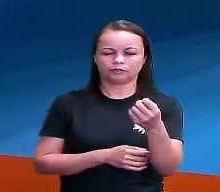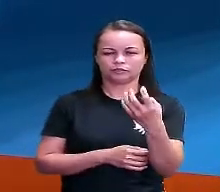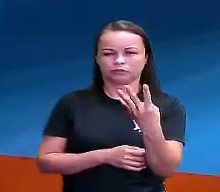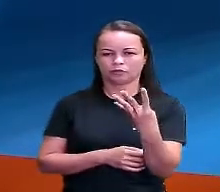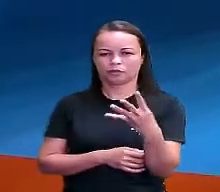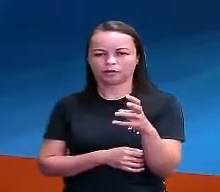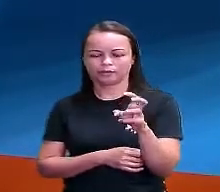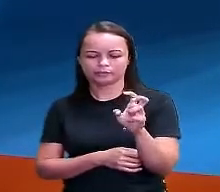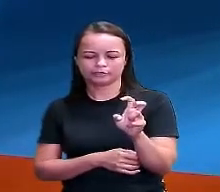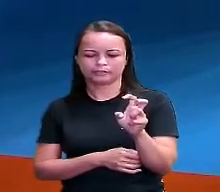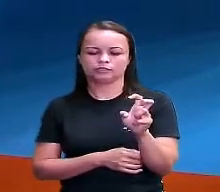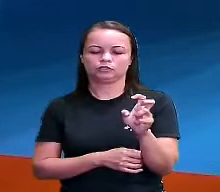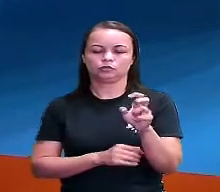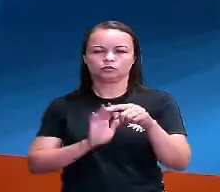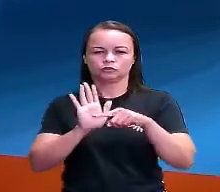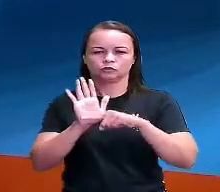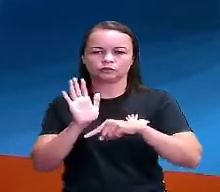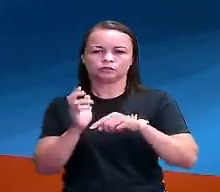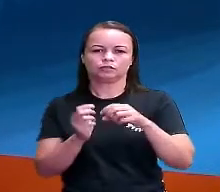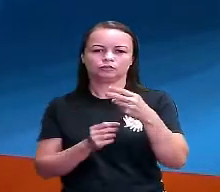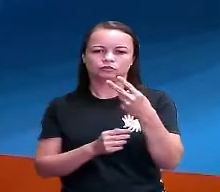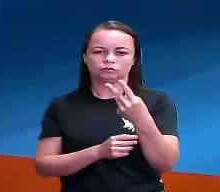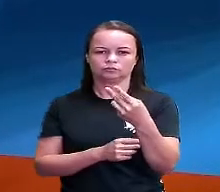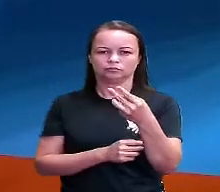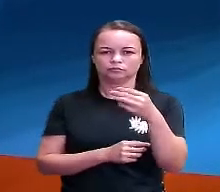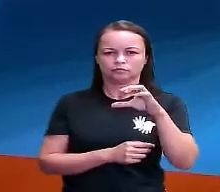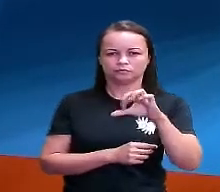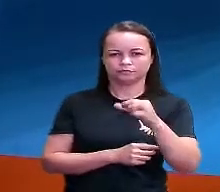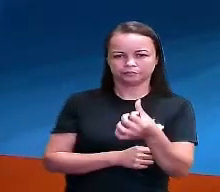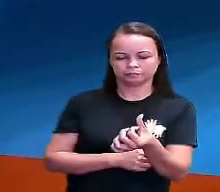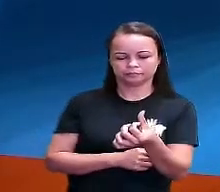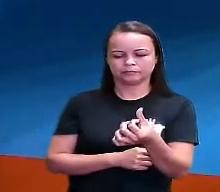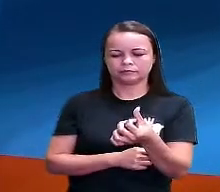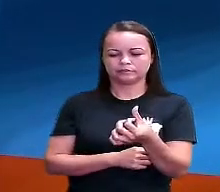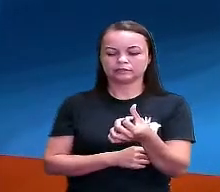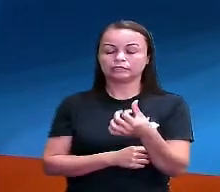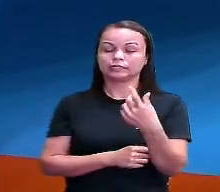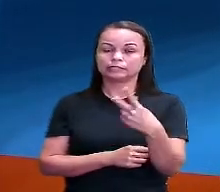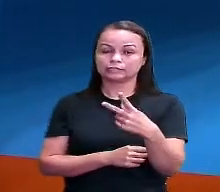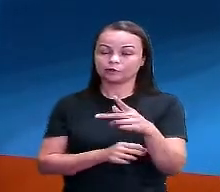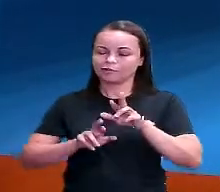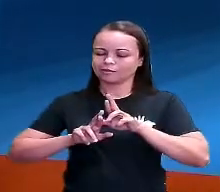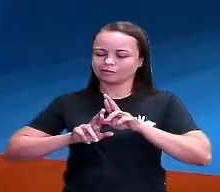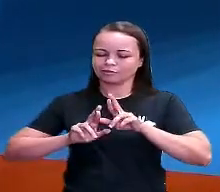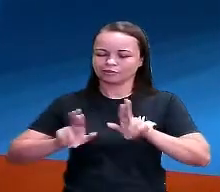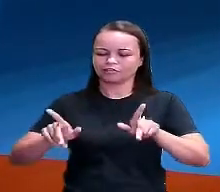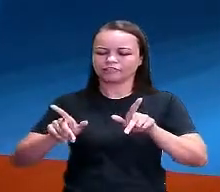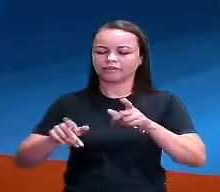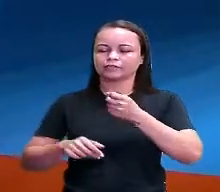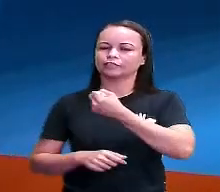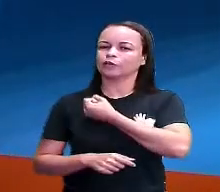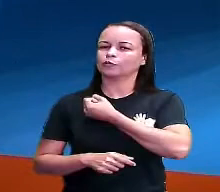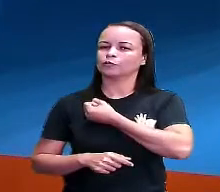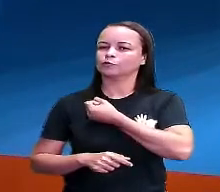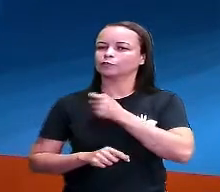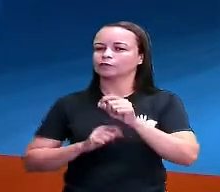845 e o subtraindo é 296, então a diferença é o número.